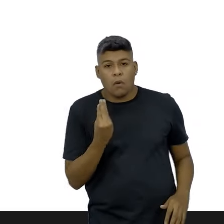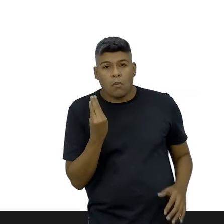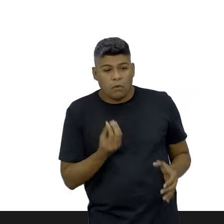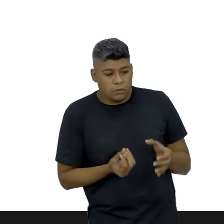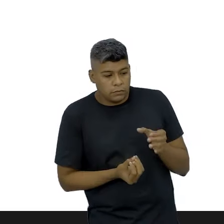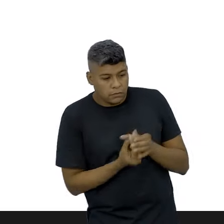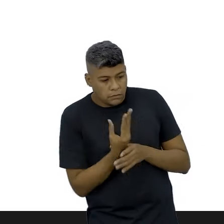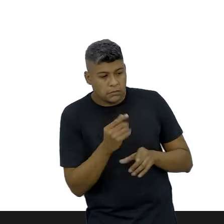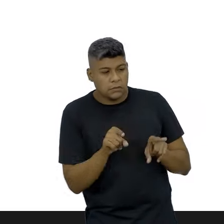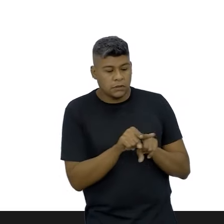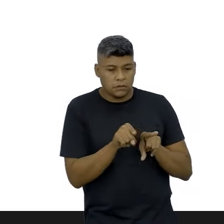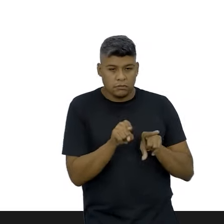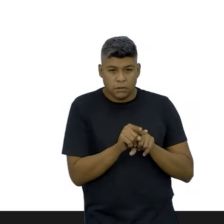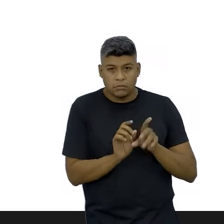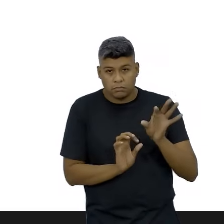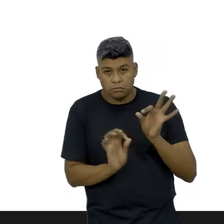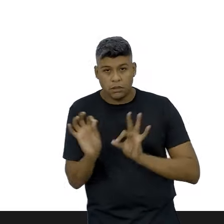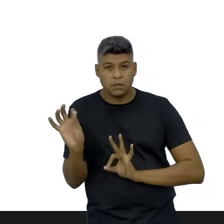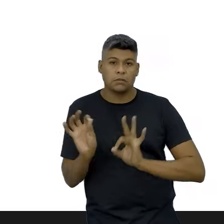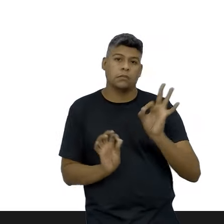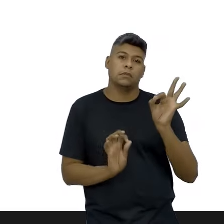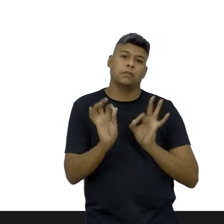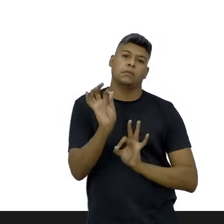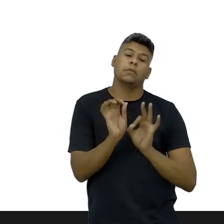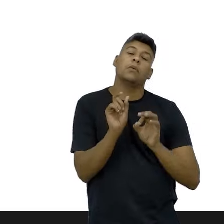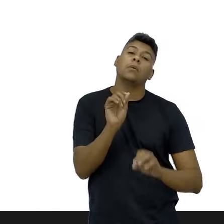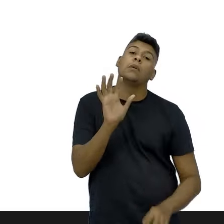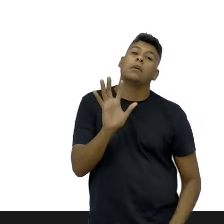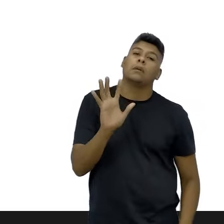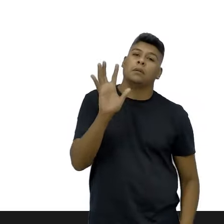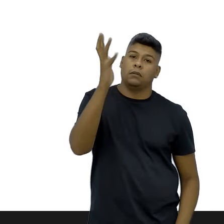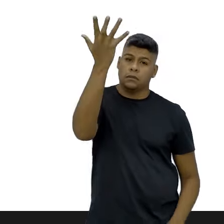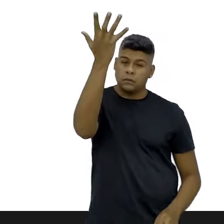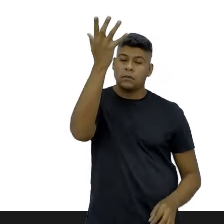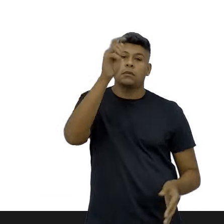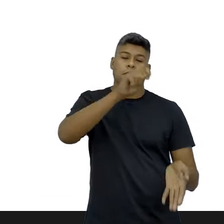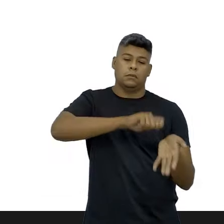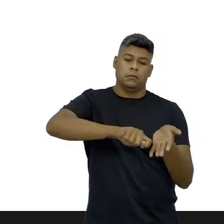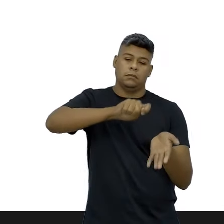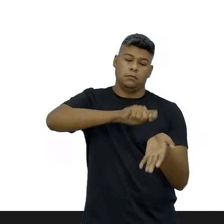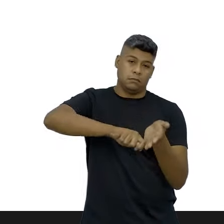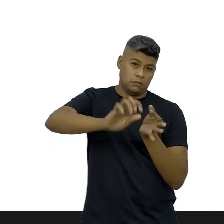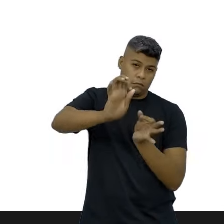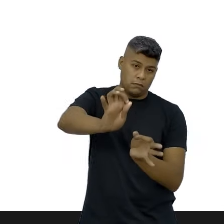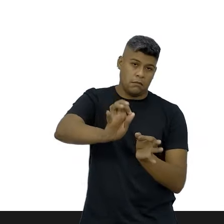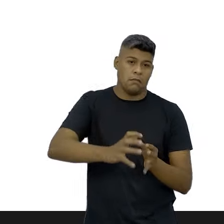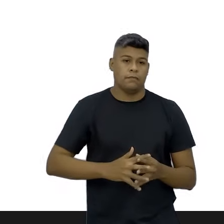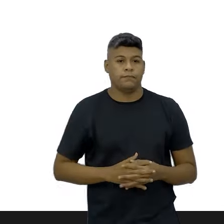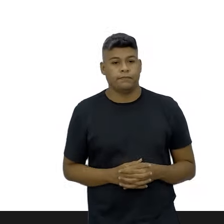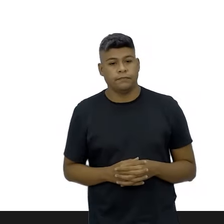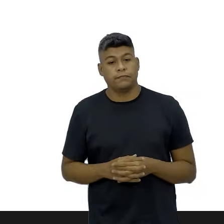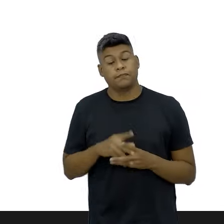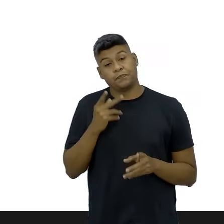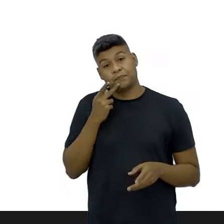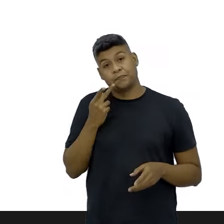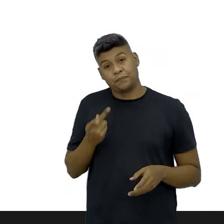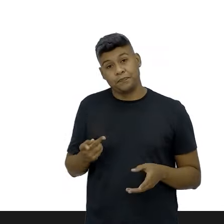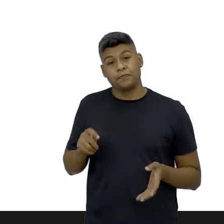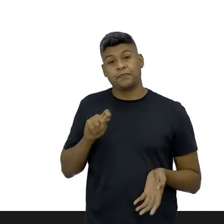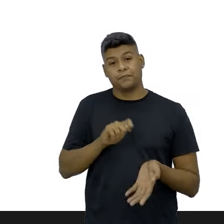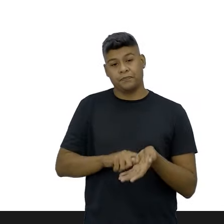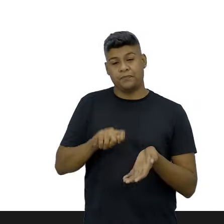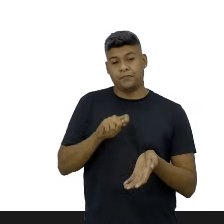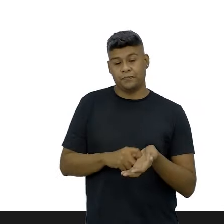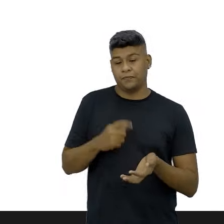composicional, mas também a sua manutenção, né, o que ocorrerá no momento da escrita, certo? E por falar em escrita, nós